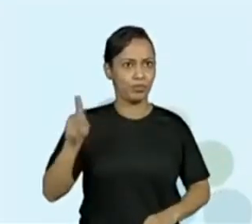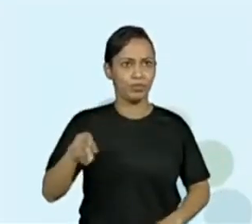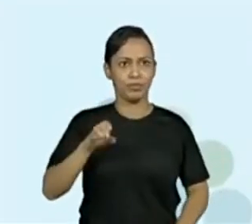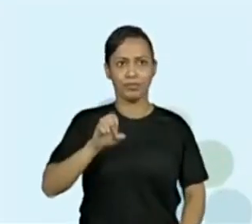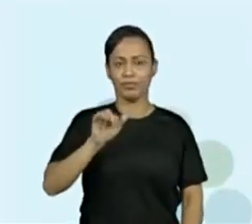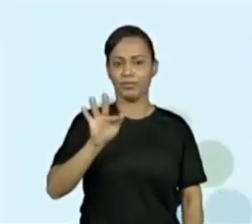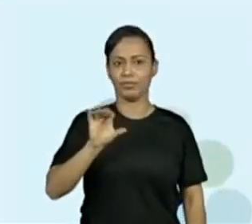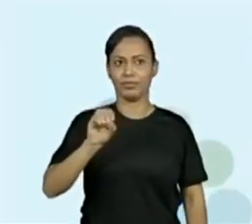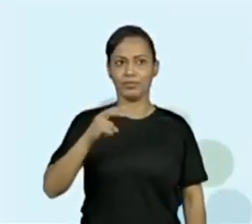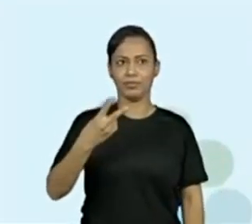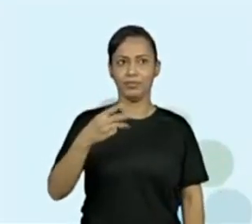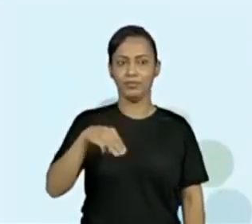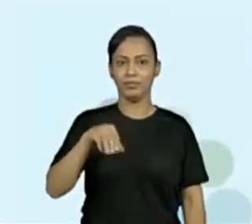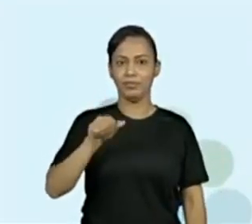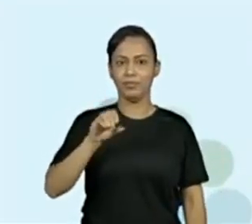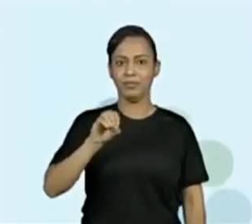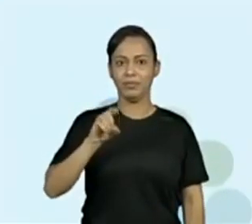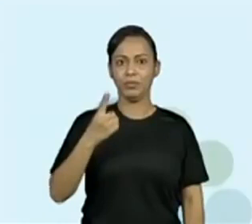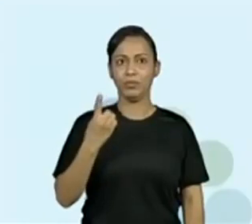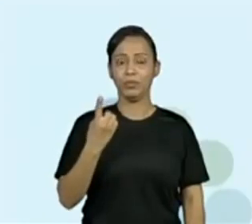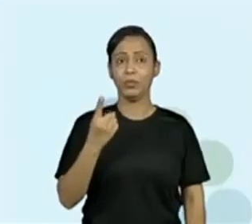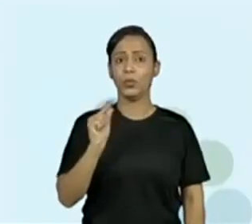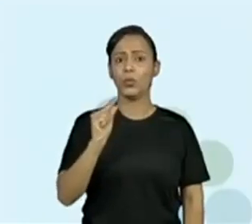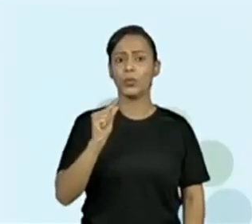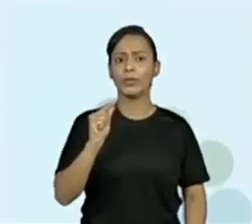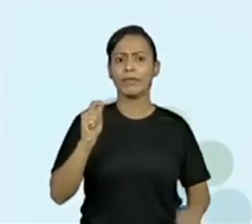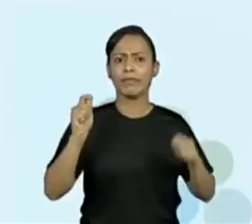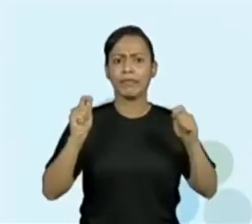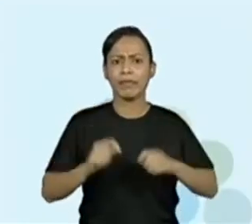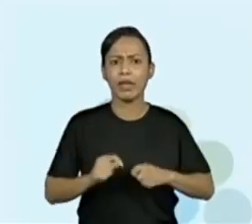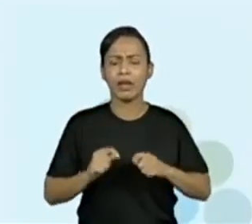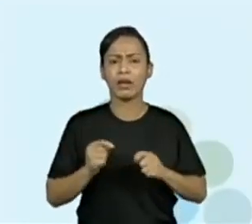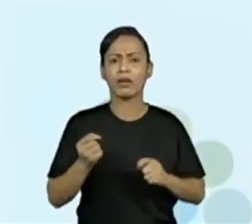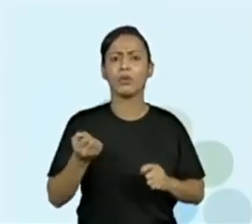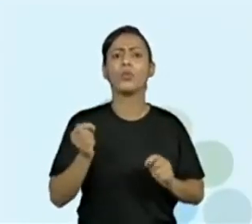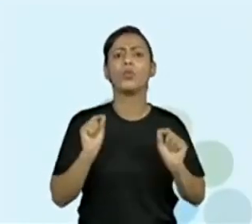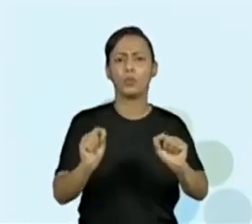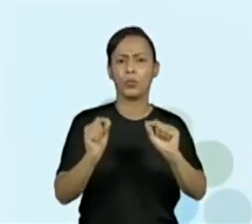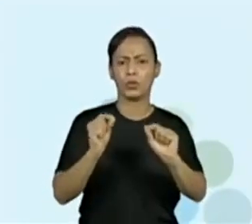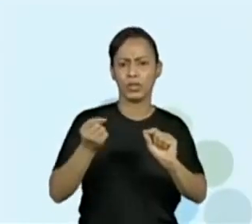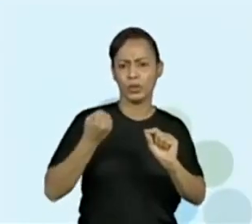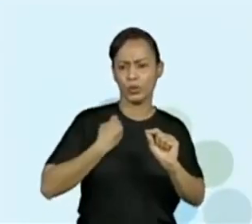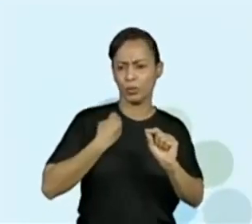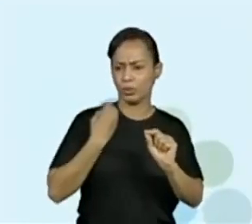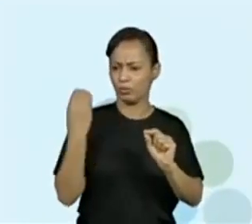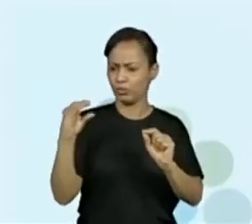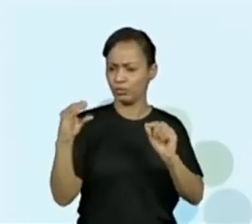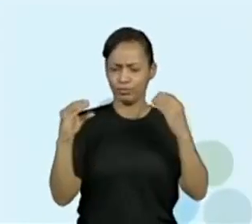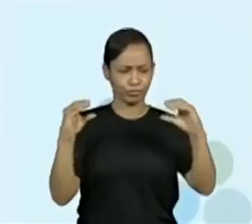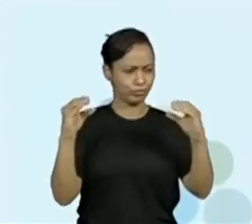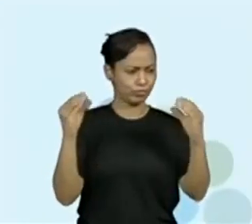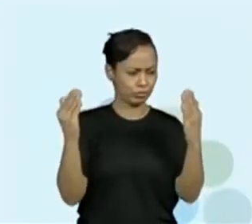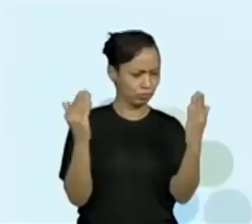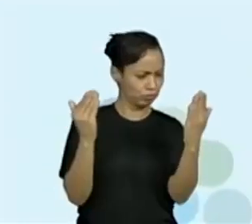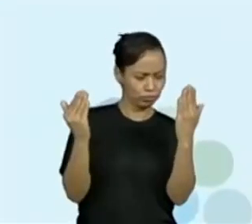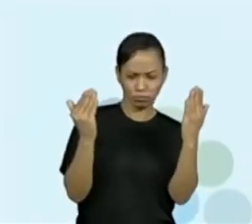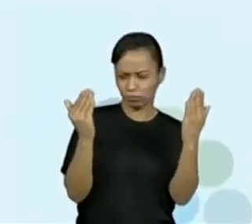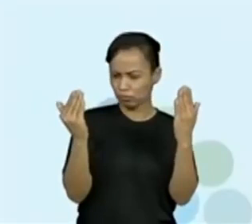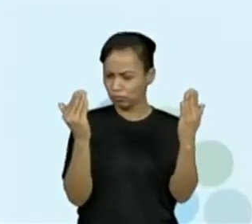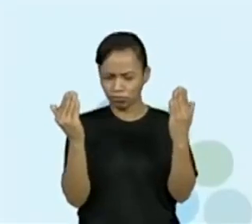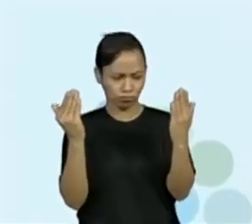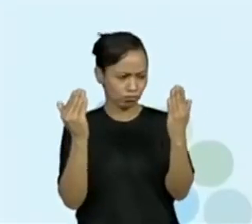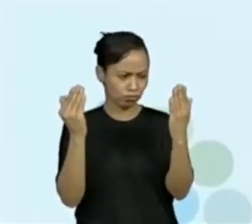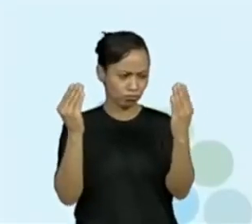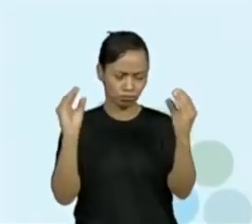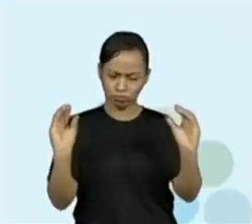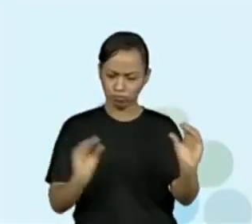EF02MA01, que diz respeito a comparar e ordenar números naturais